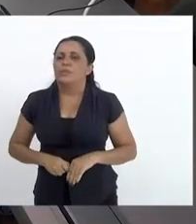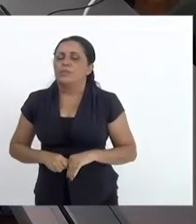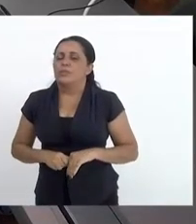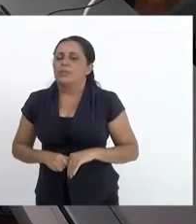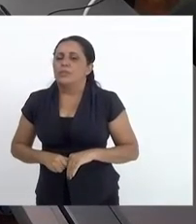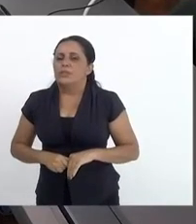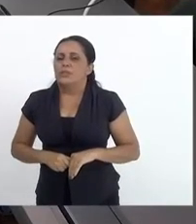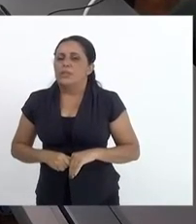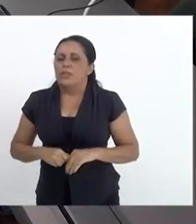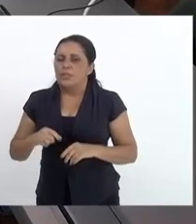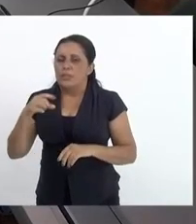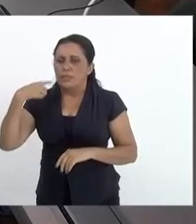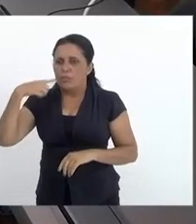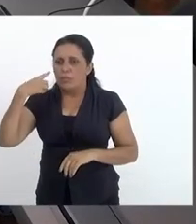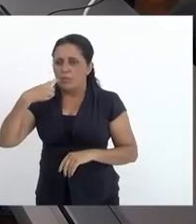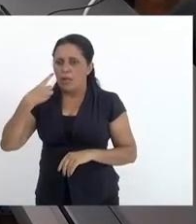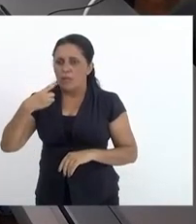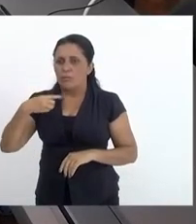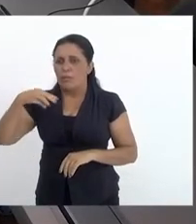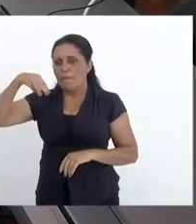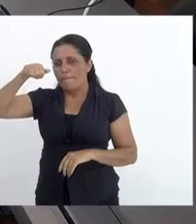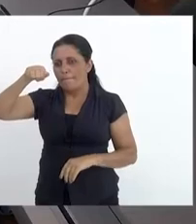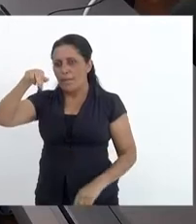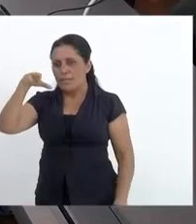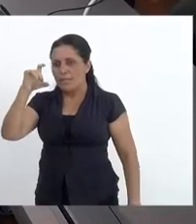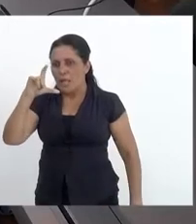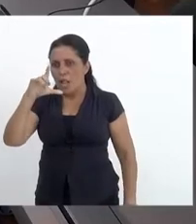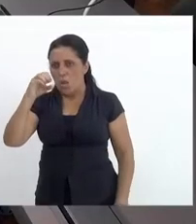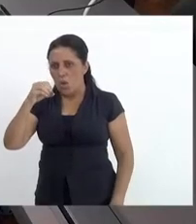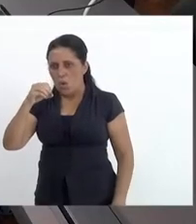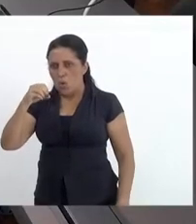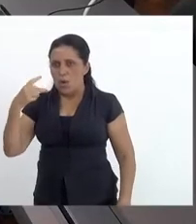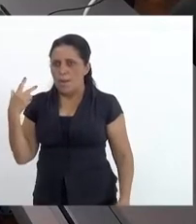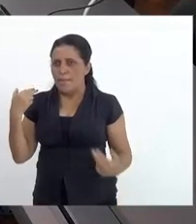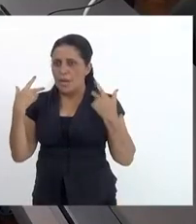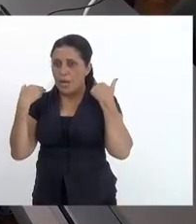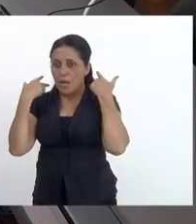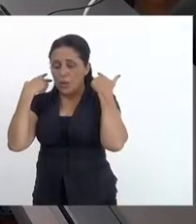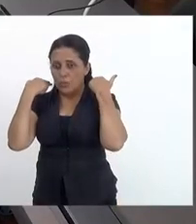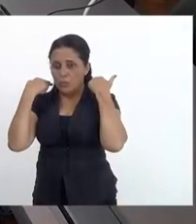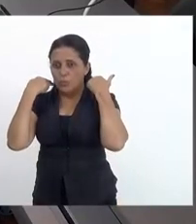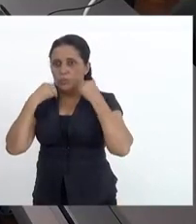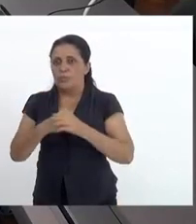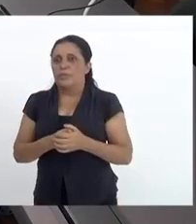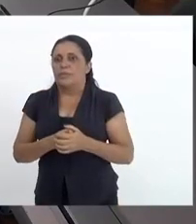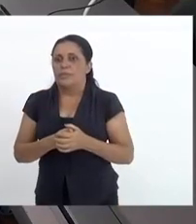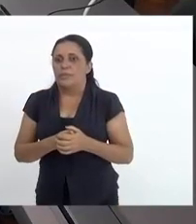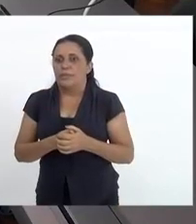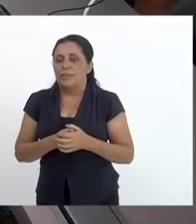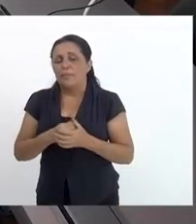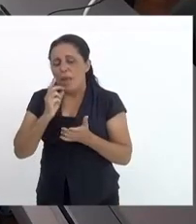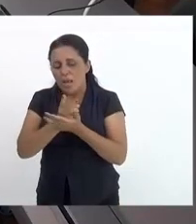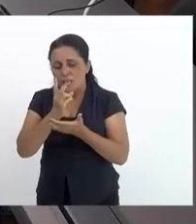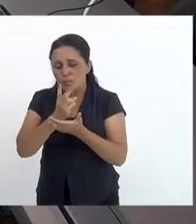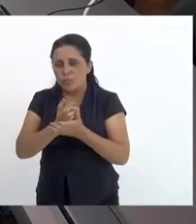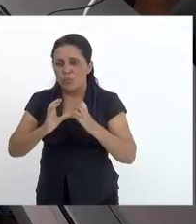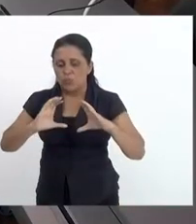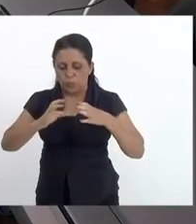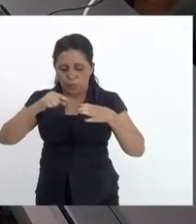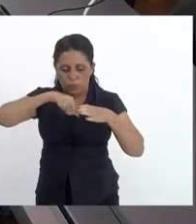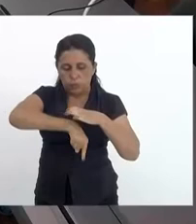inconstitucionalidade. Mesma coisa, é bueiro. Eu acho que ele está querendo que o bueiro do Crivella, que ele chama